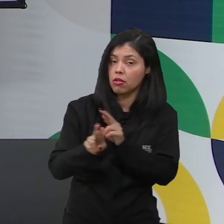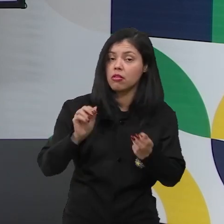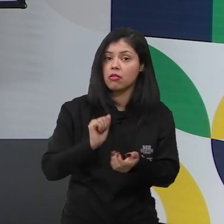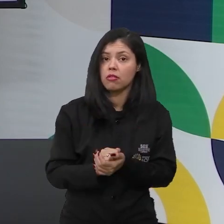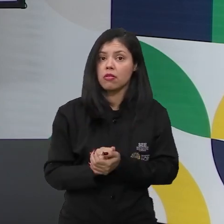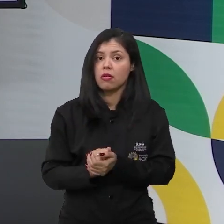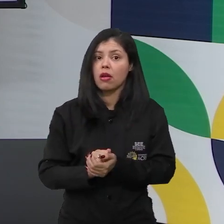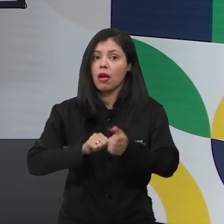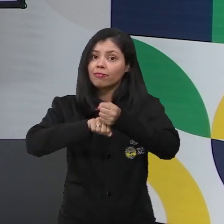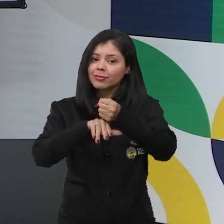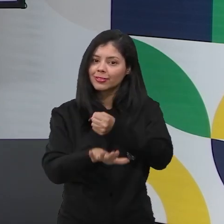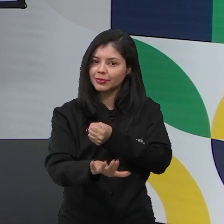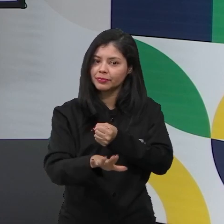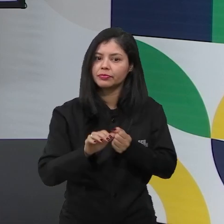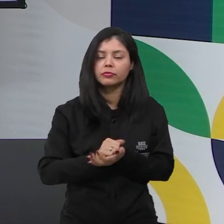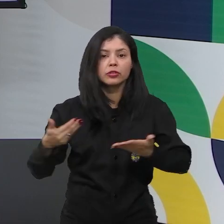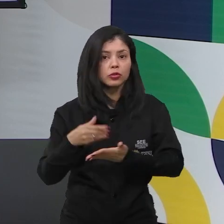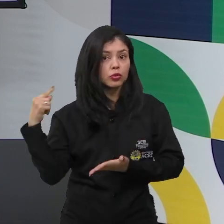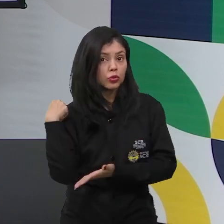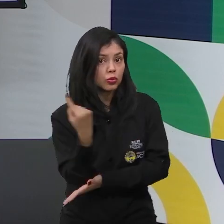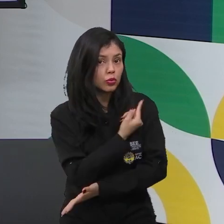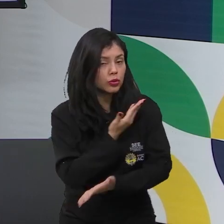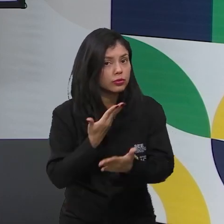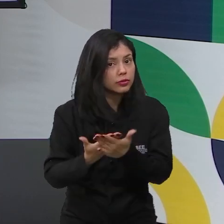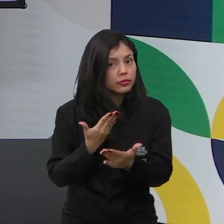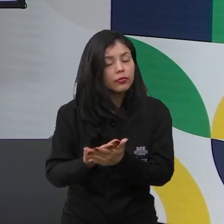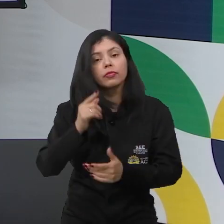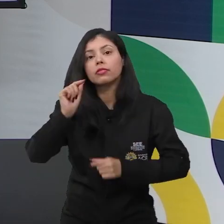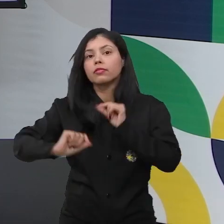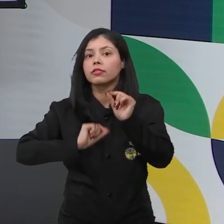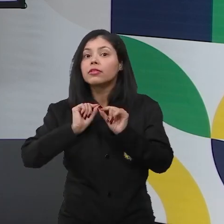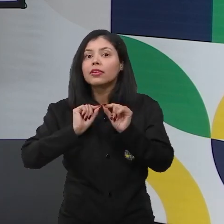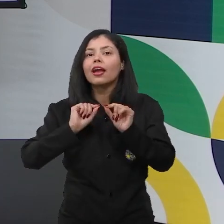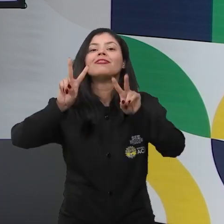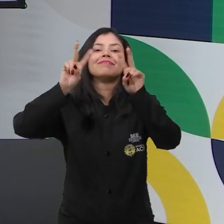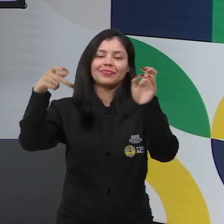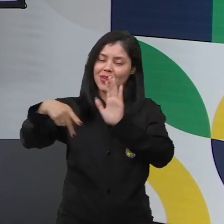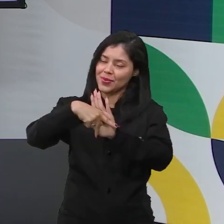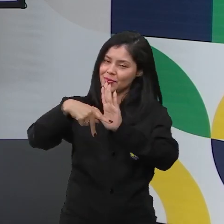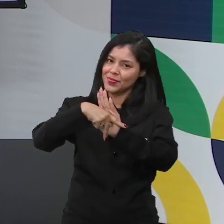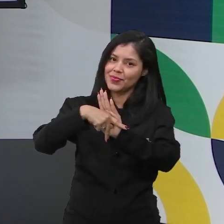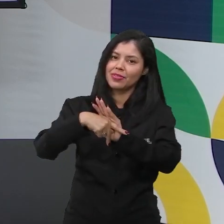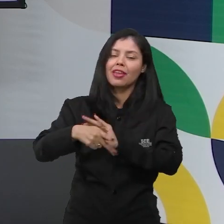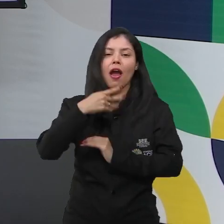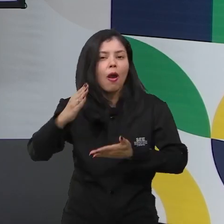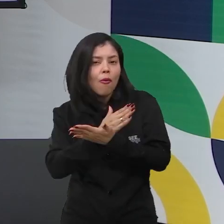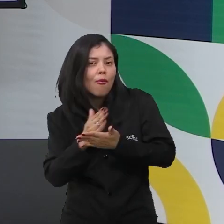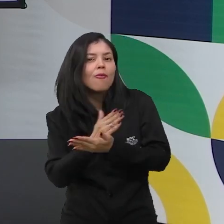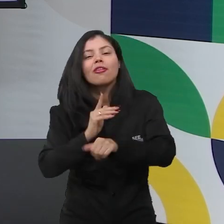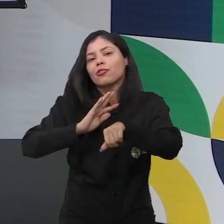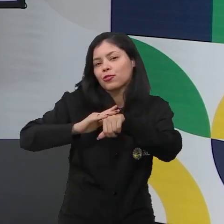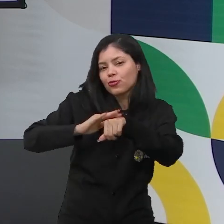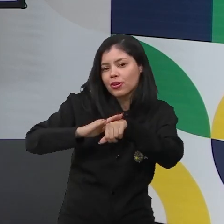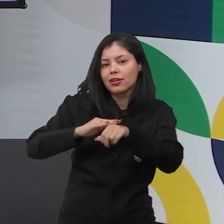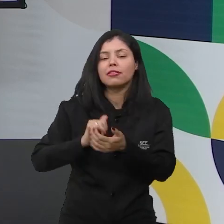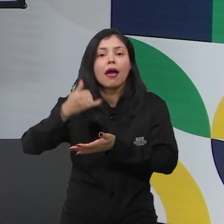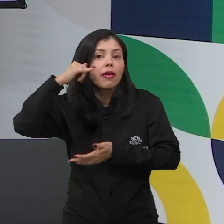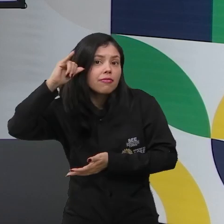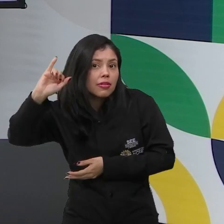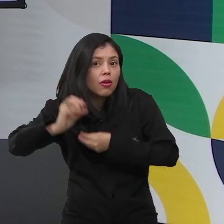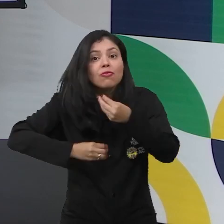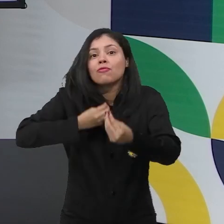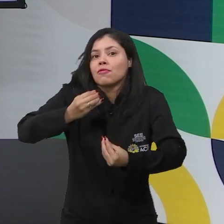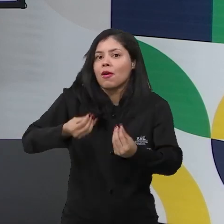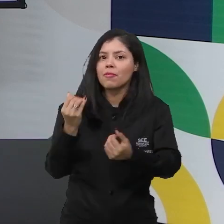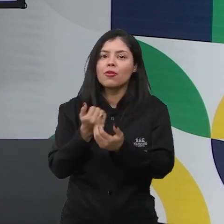ao saneamento. Então, hoje na nossa aula, vamos falar exatamente sobre isso. Vamos falar sobre algumas doenças, a sua prevenção,